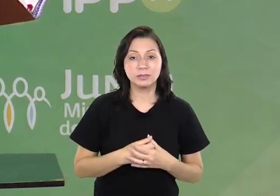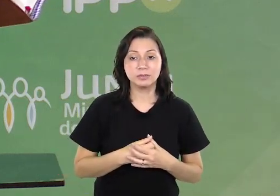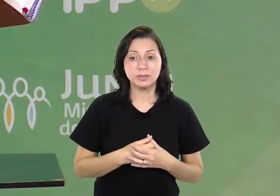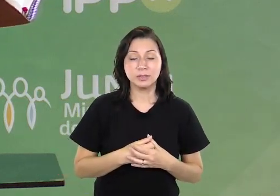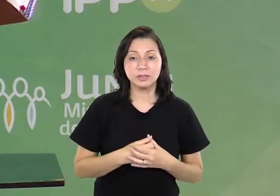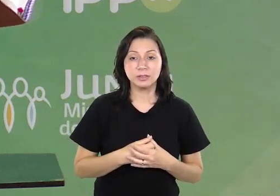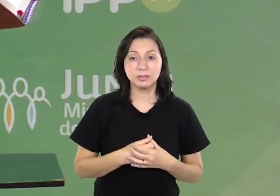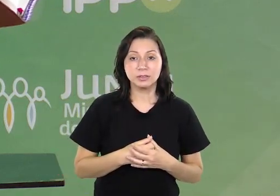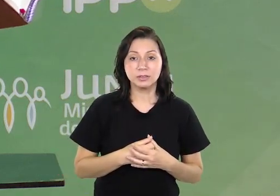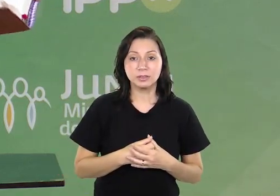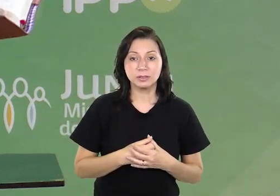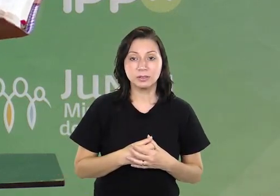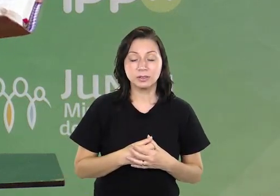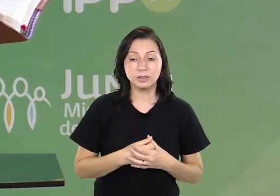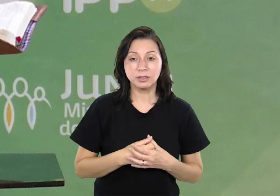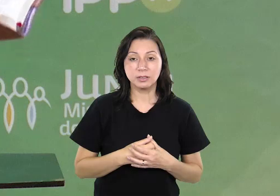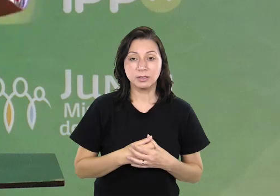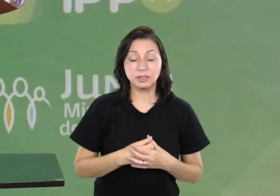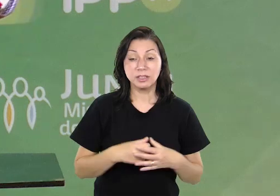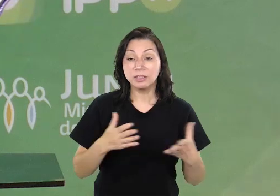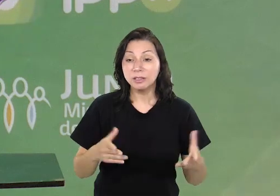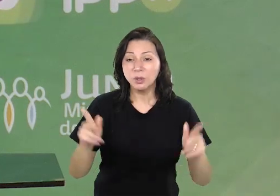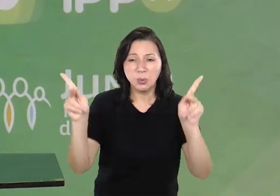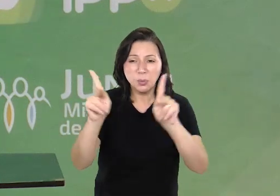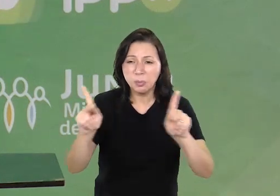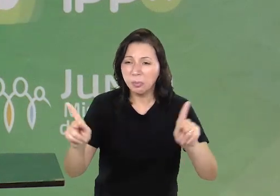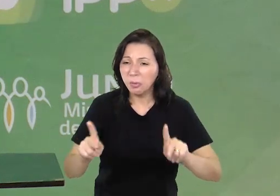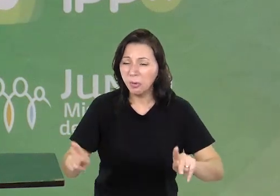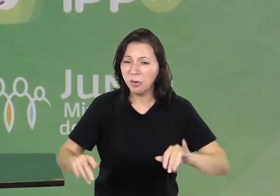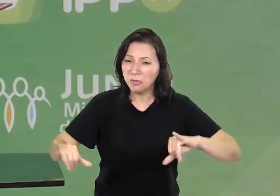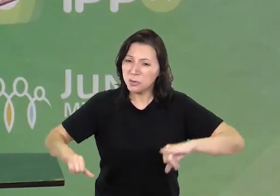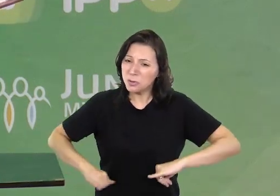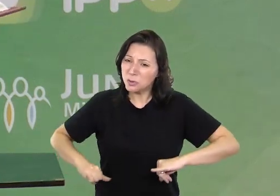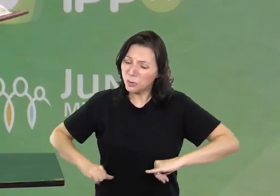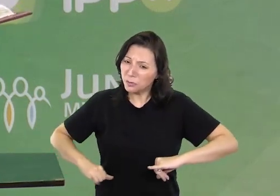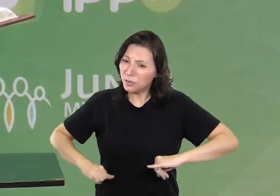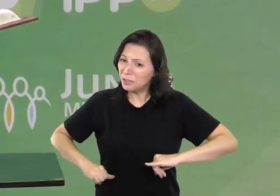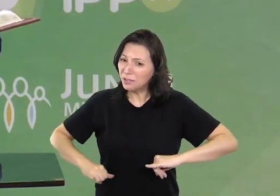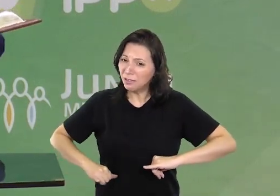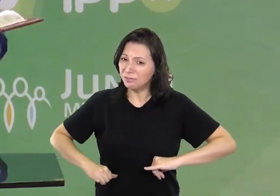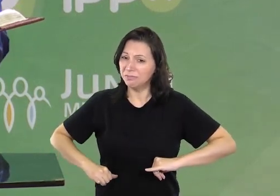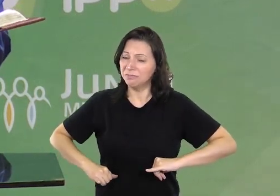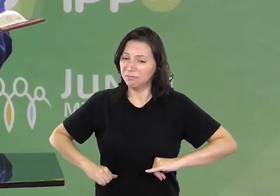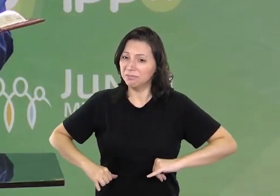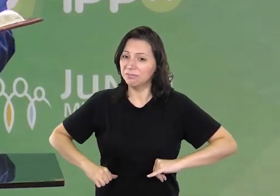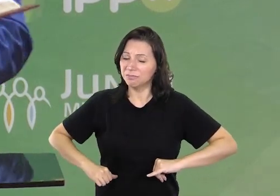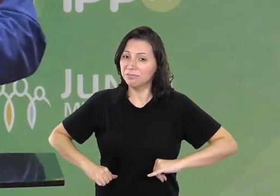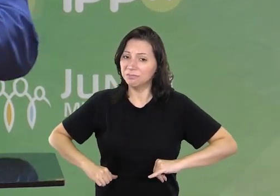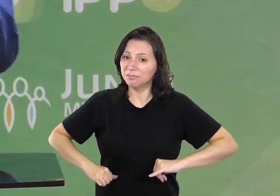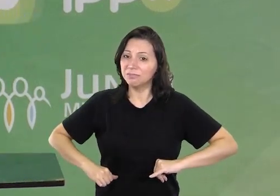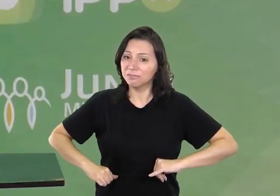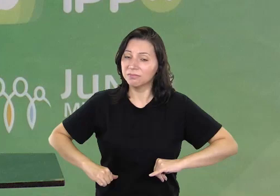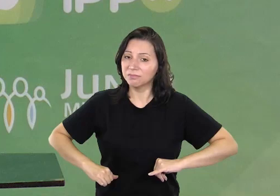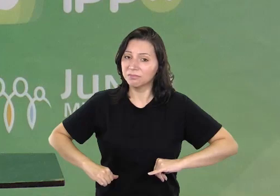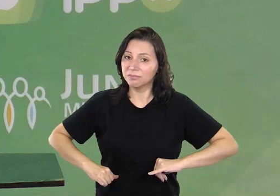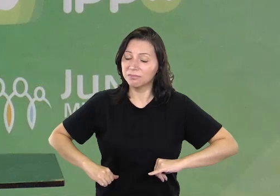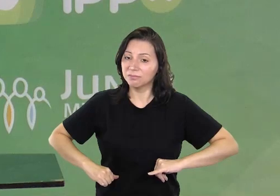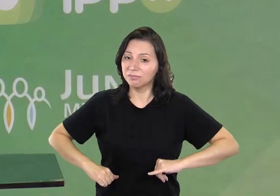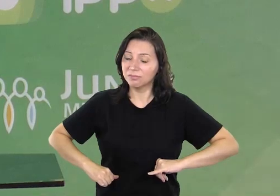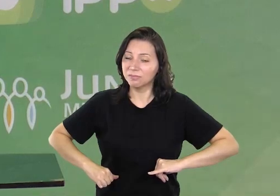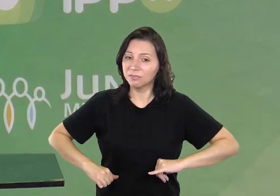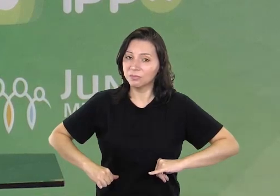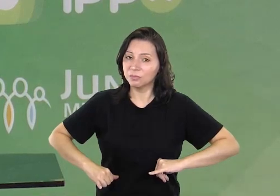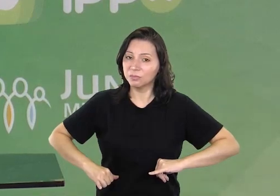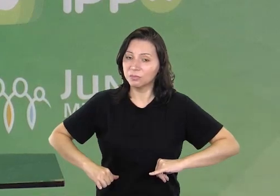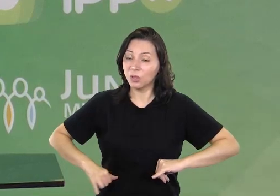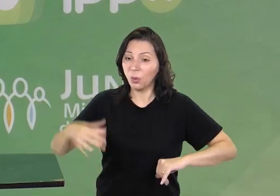das suas riquezas quem pagava conta o povo o povo tanto é fato que quando ele morreu